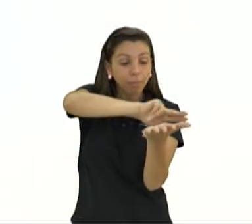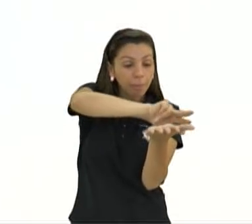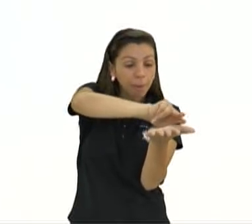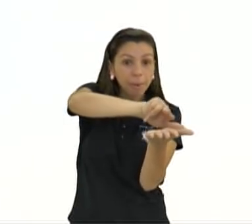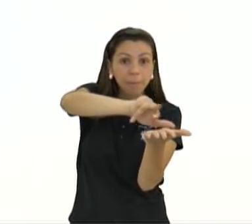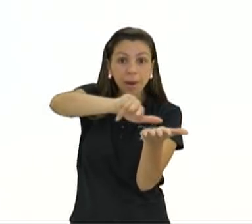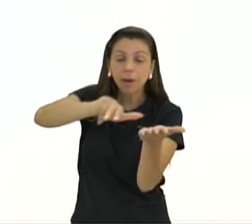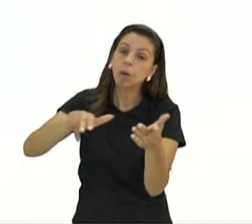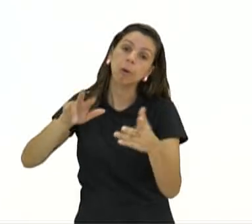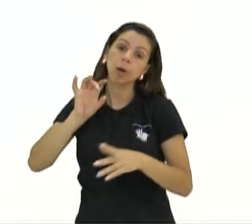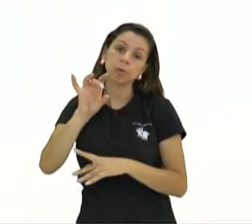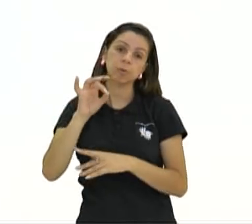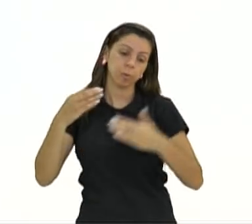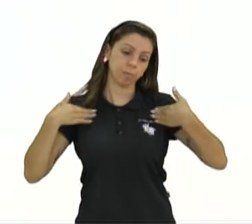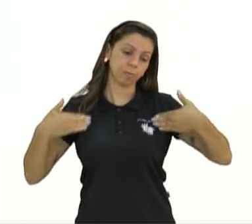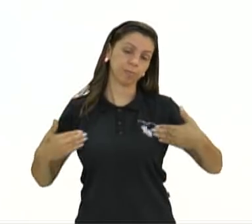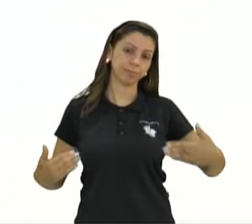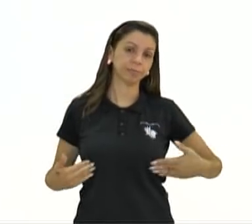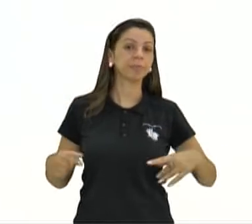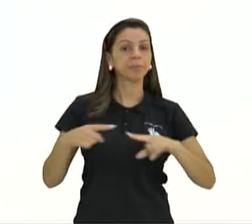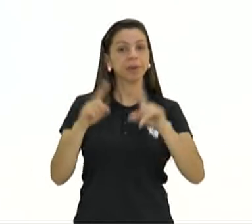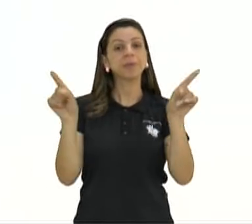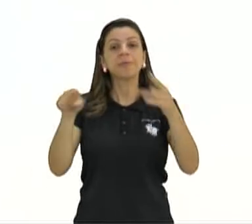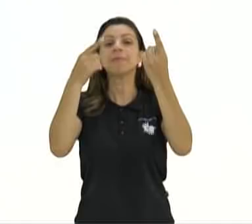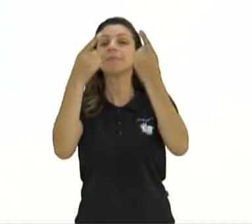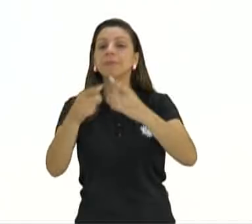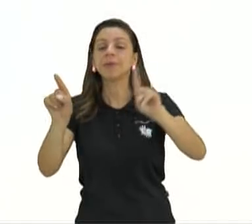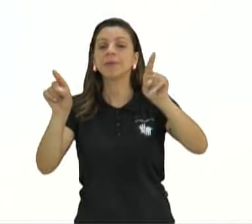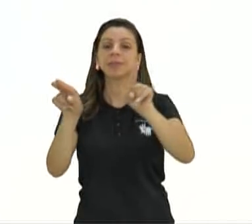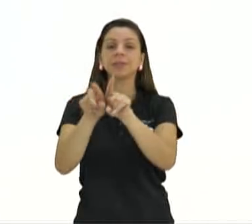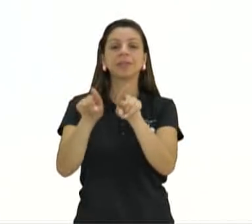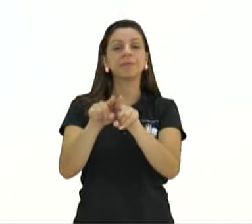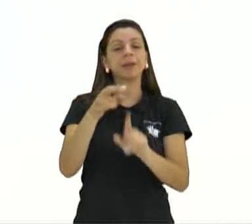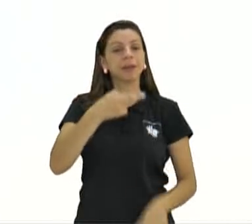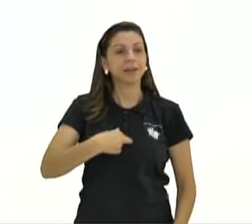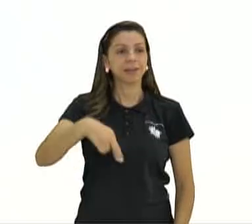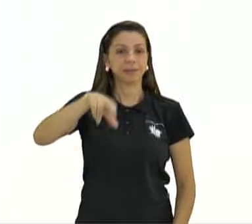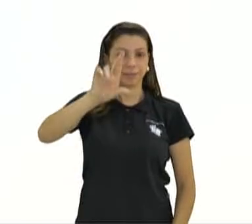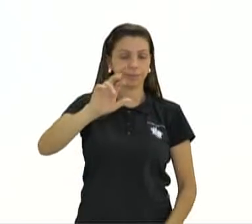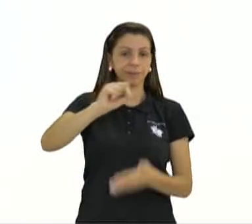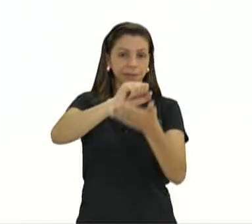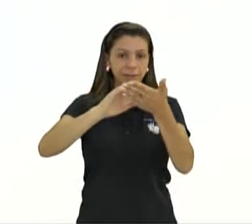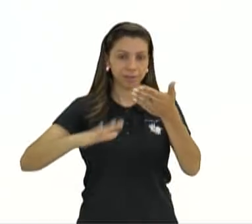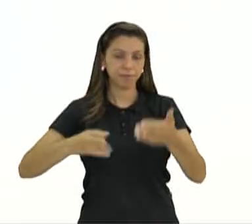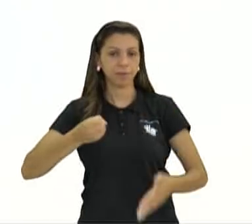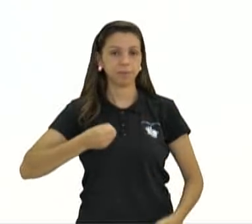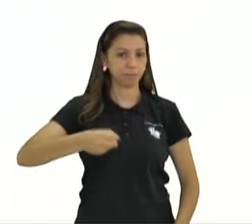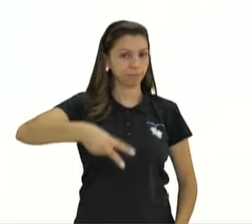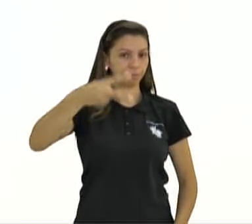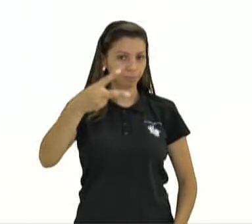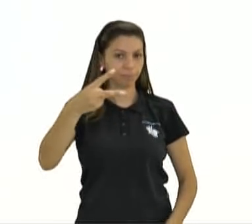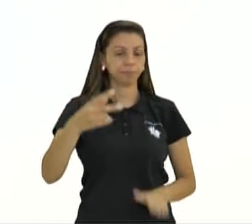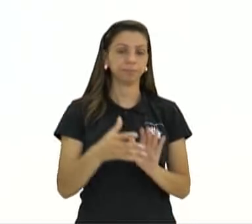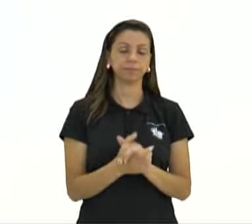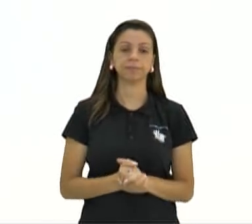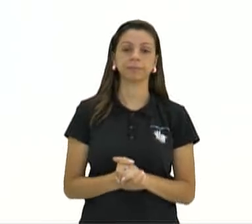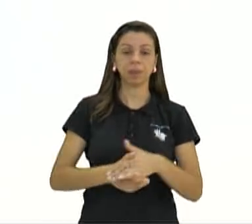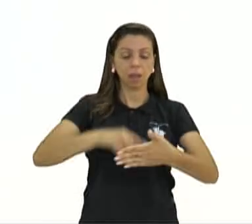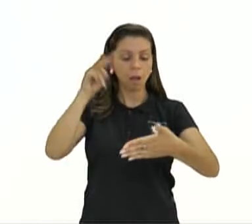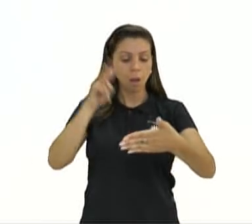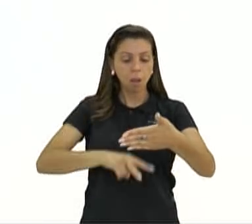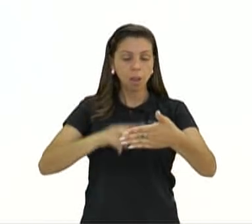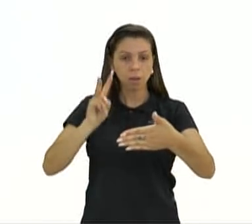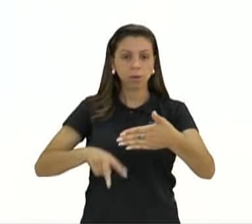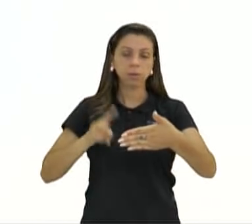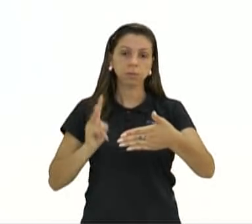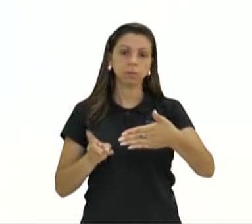de coreografias, de musicalidade e religiosidade. Atividade 2 para você. Leia a